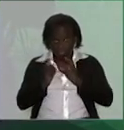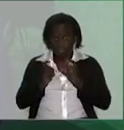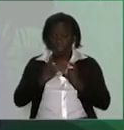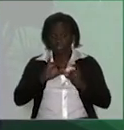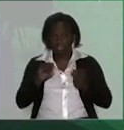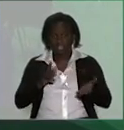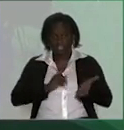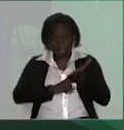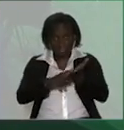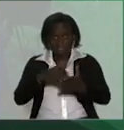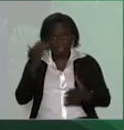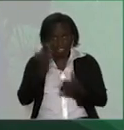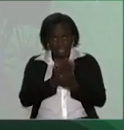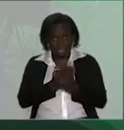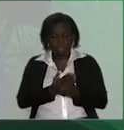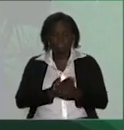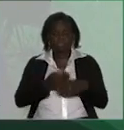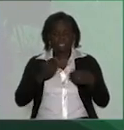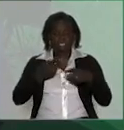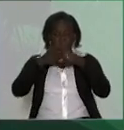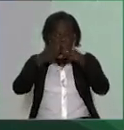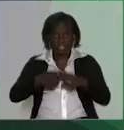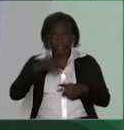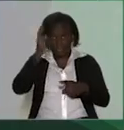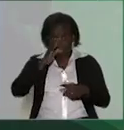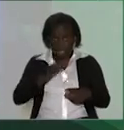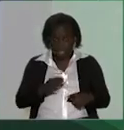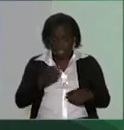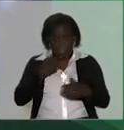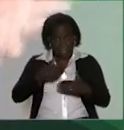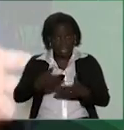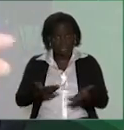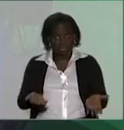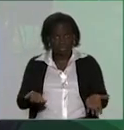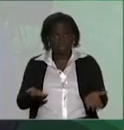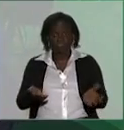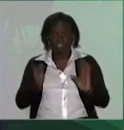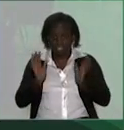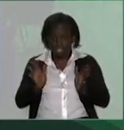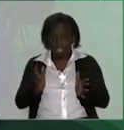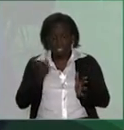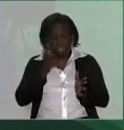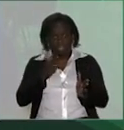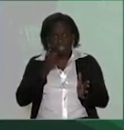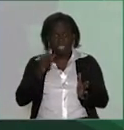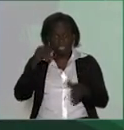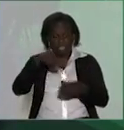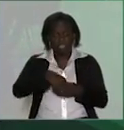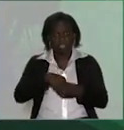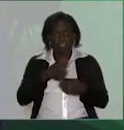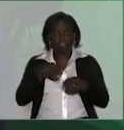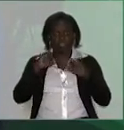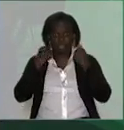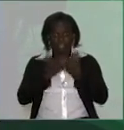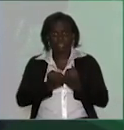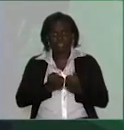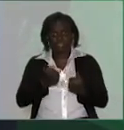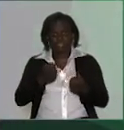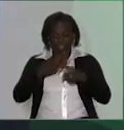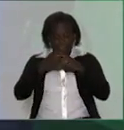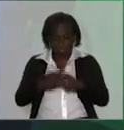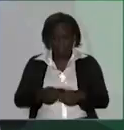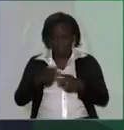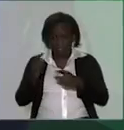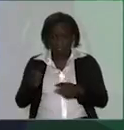pública nós vamos encaminhar um processo para que o Campeonato Brasileiro que está se avizinhando aí já possa ser